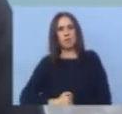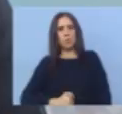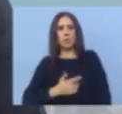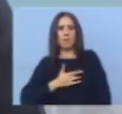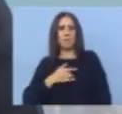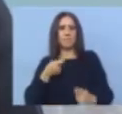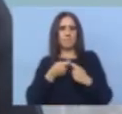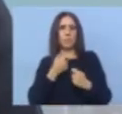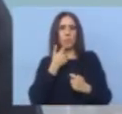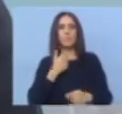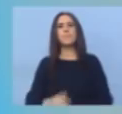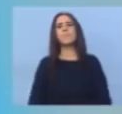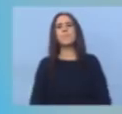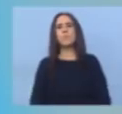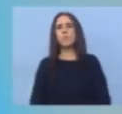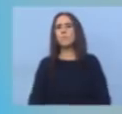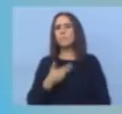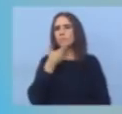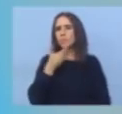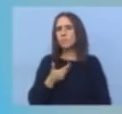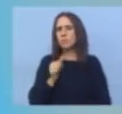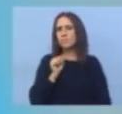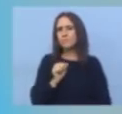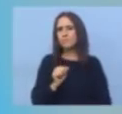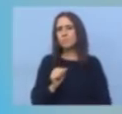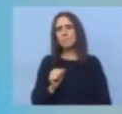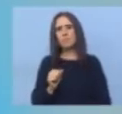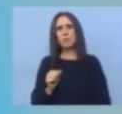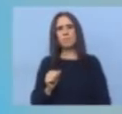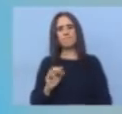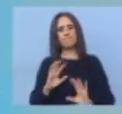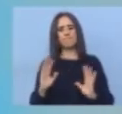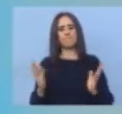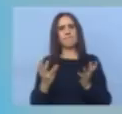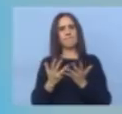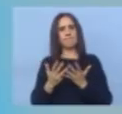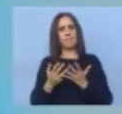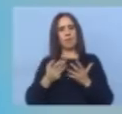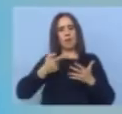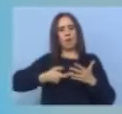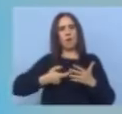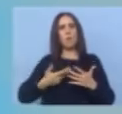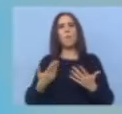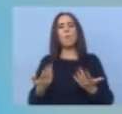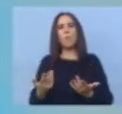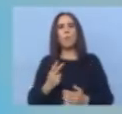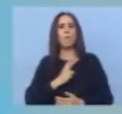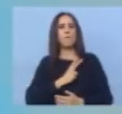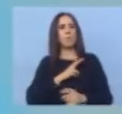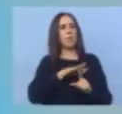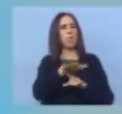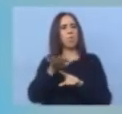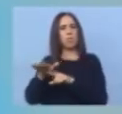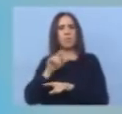amor. Trata-se de uma experiência que é vivida numa bolha, nesse núcleo, ou consegue marcar a faculdade, o ambiente